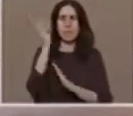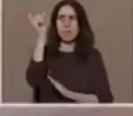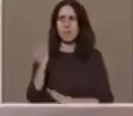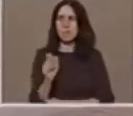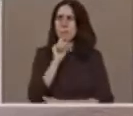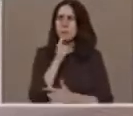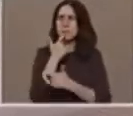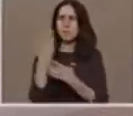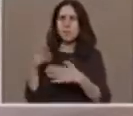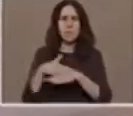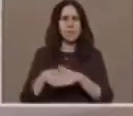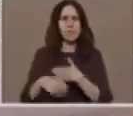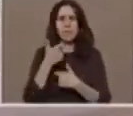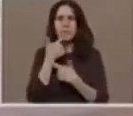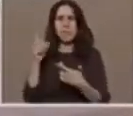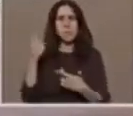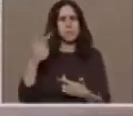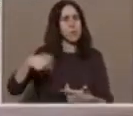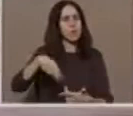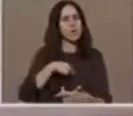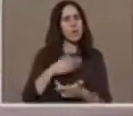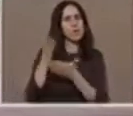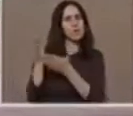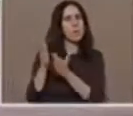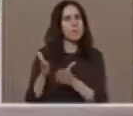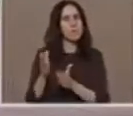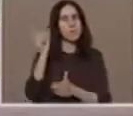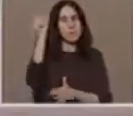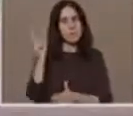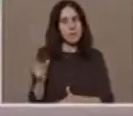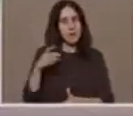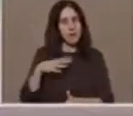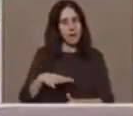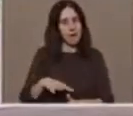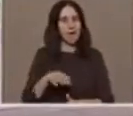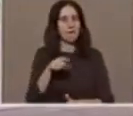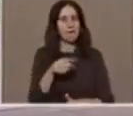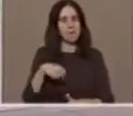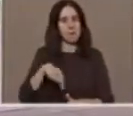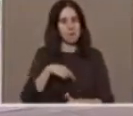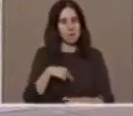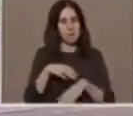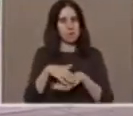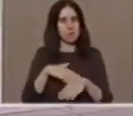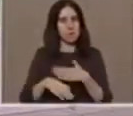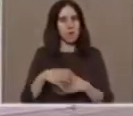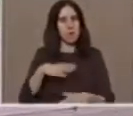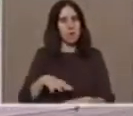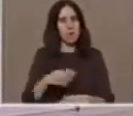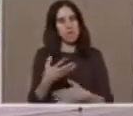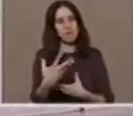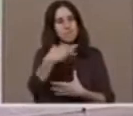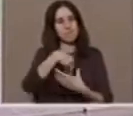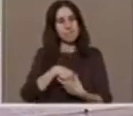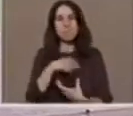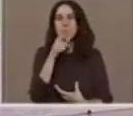poderia realizar tudo sem a nossa ajuda, mas quis que assim não fosse. Quis envolver-nos,